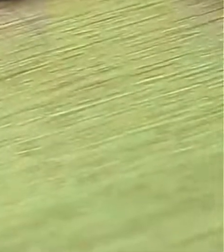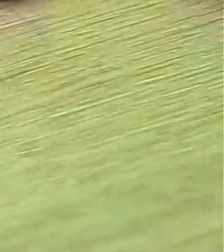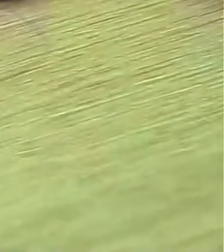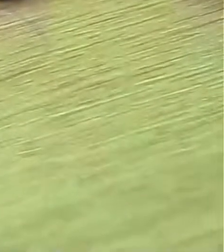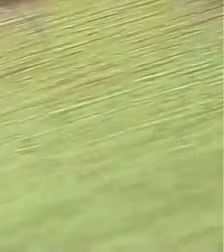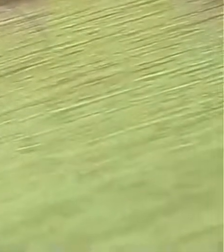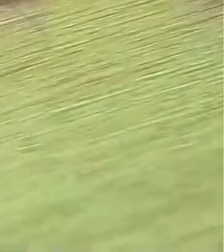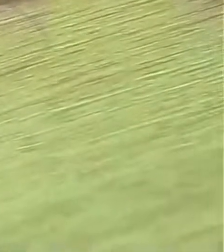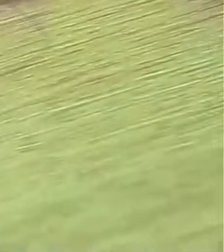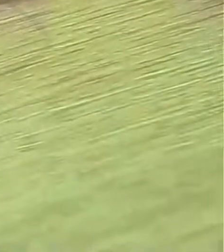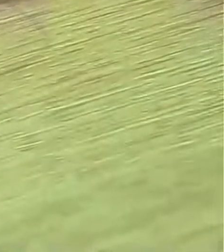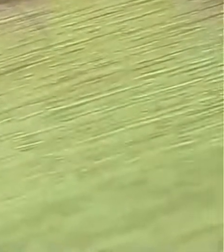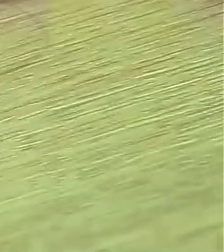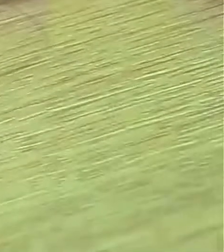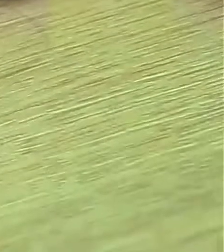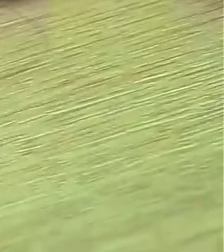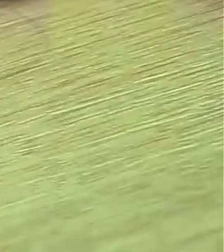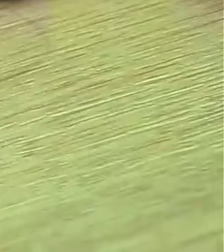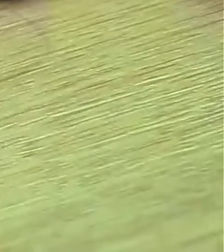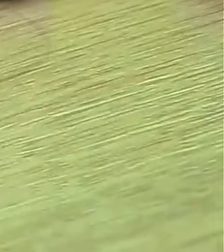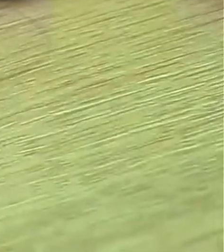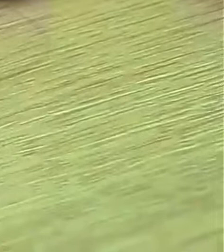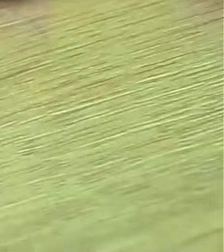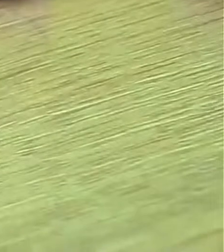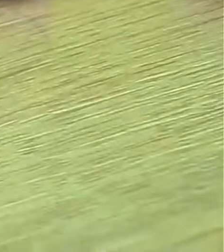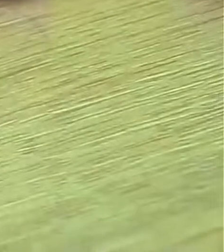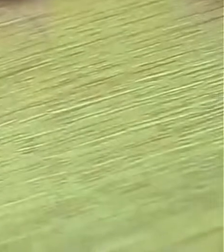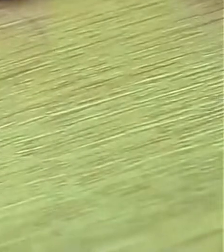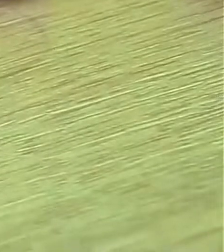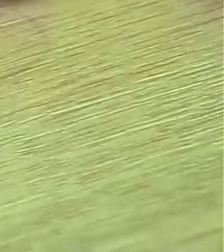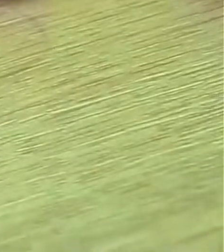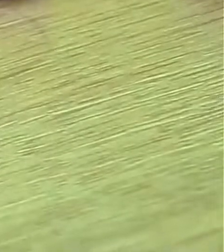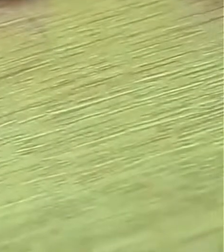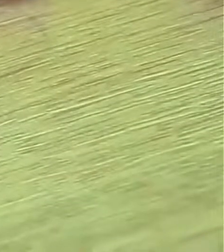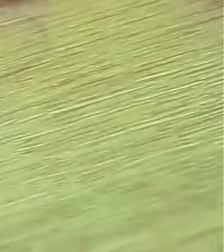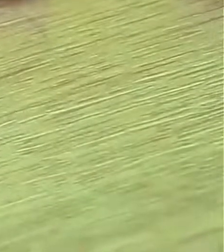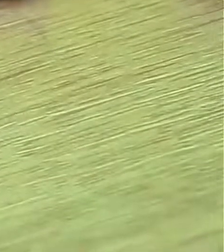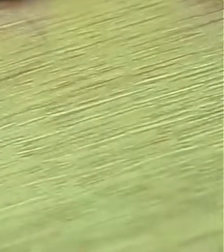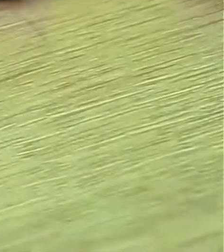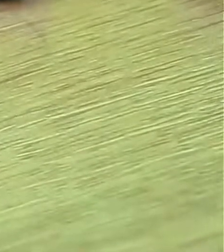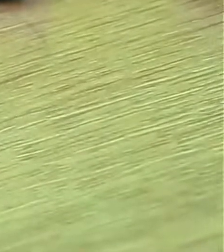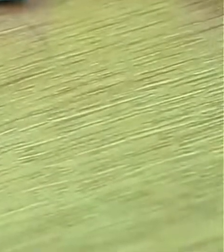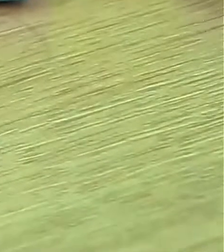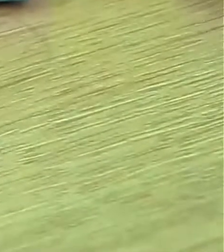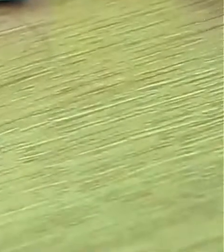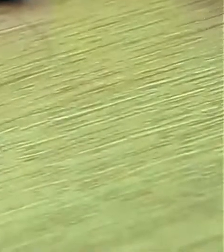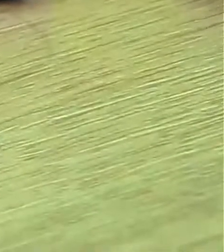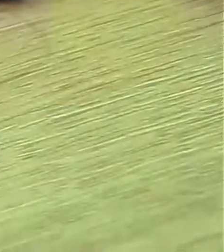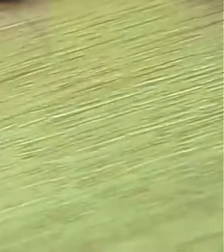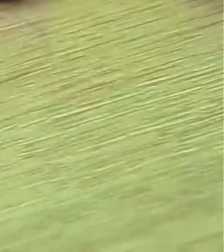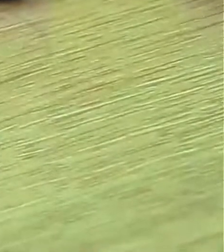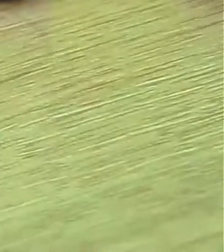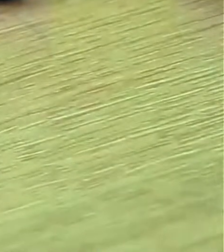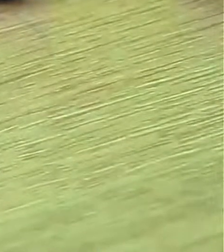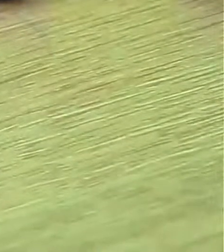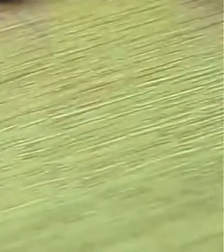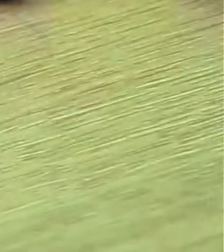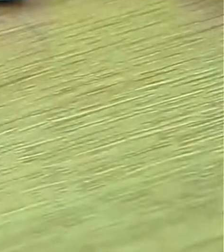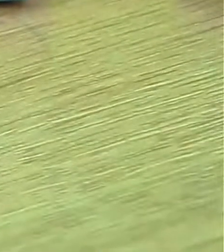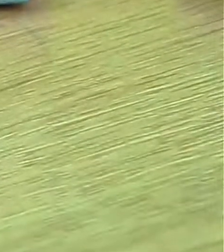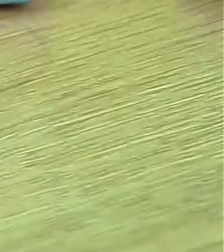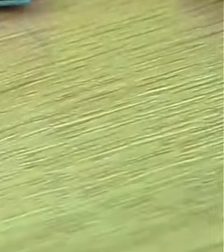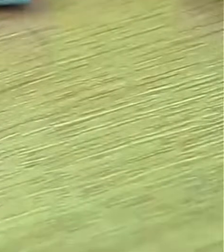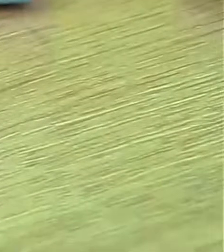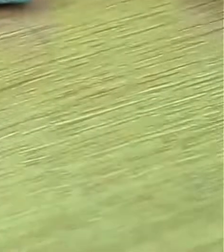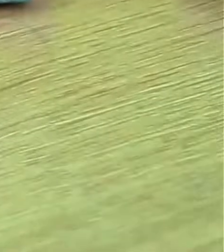vou aproximar sem tocar na placa. Que polo é esse, pessoal? Eu tenho aqui o polo norte. Professora, vira, vamos virar aqui, olha